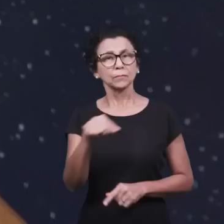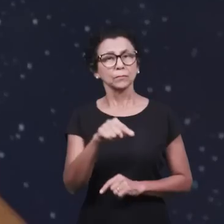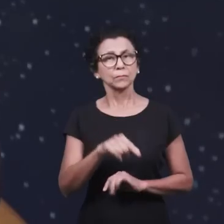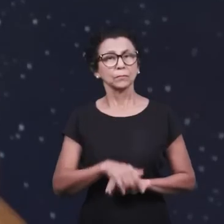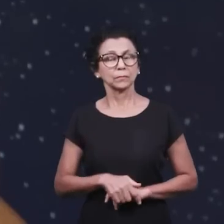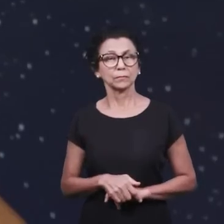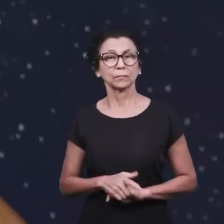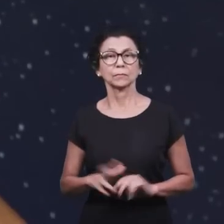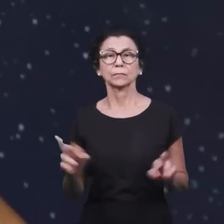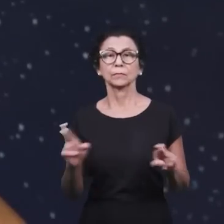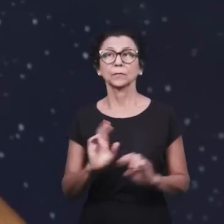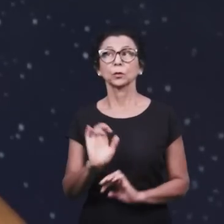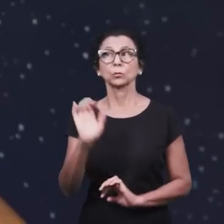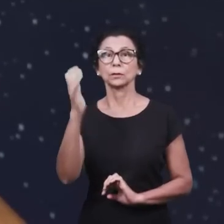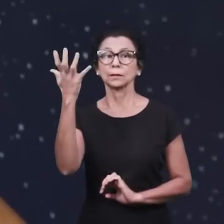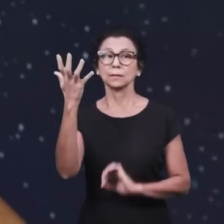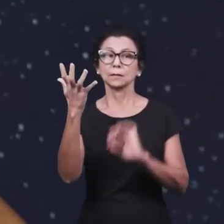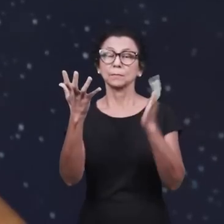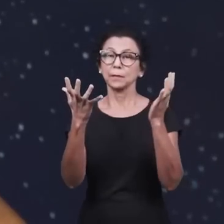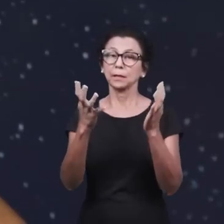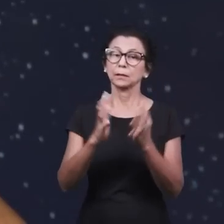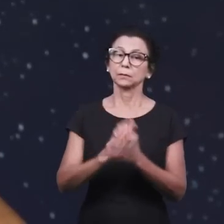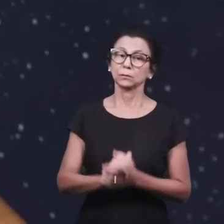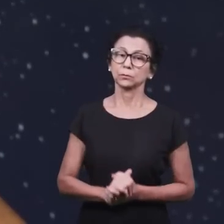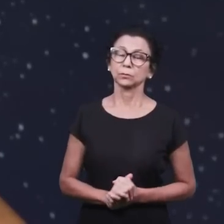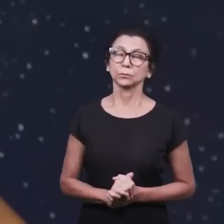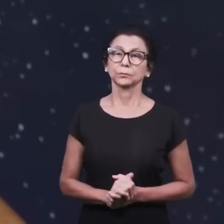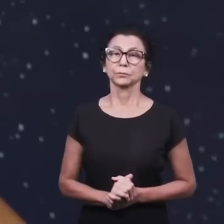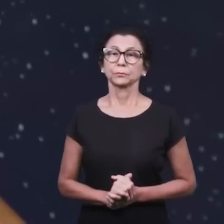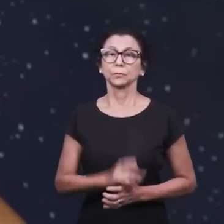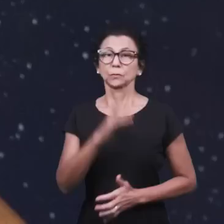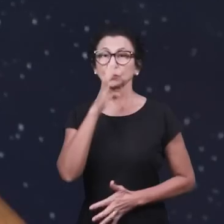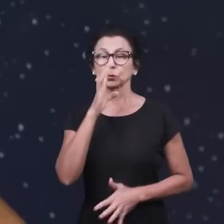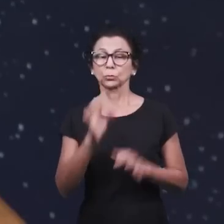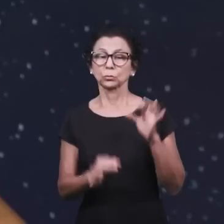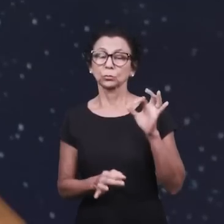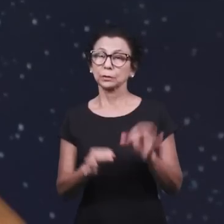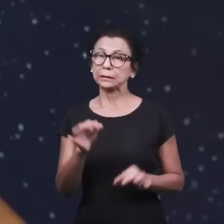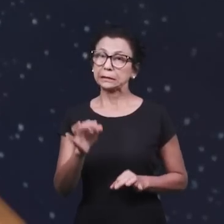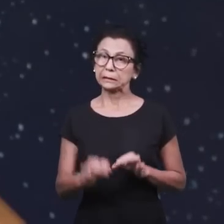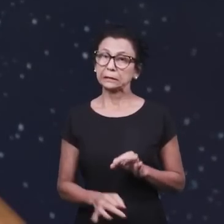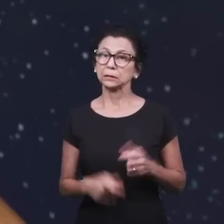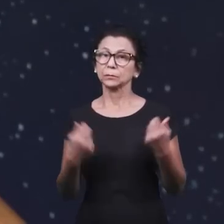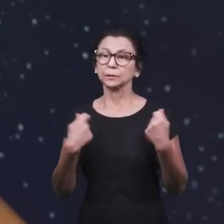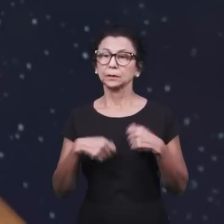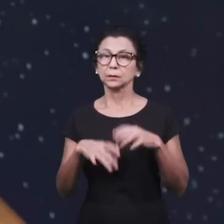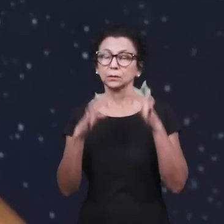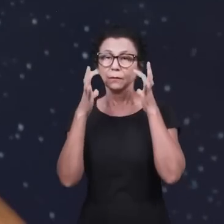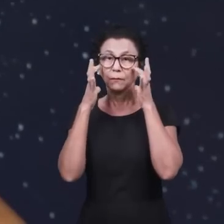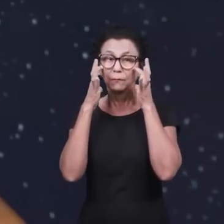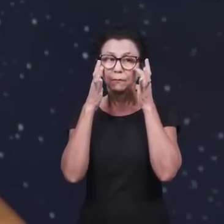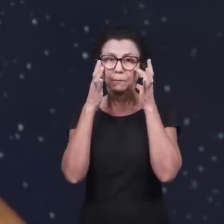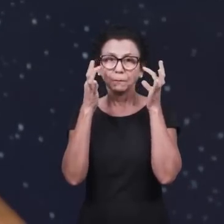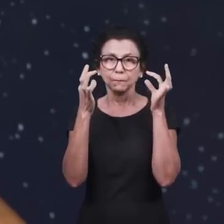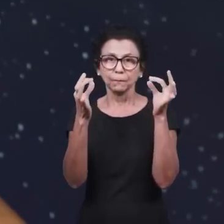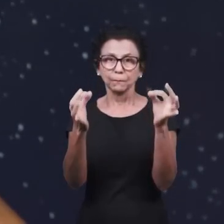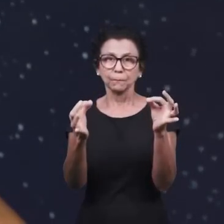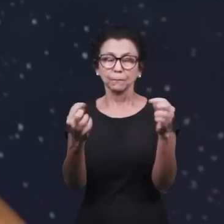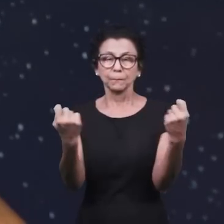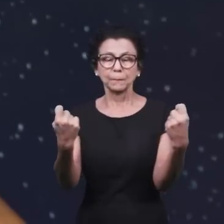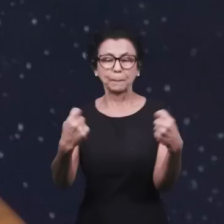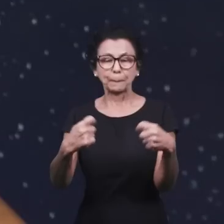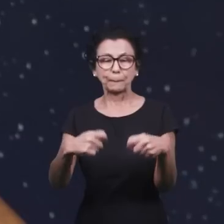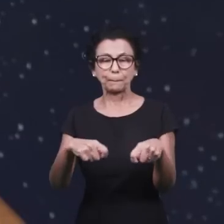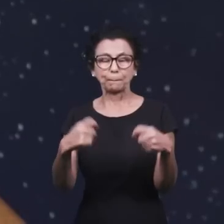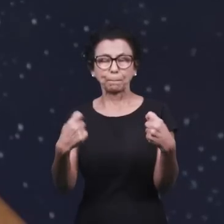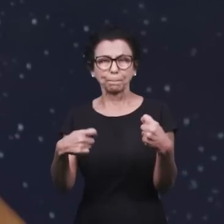dos sinais, dos avisos, dos juízos. O momento exige vigilância e é necessário